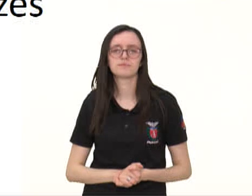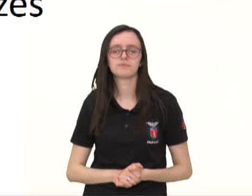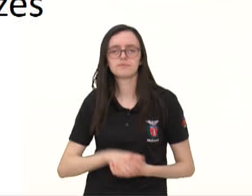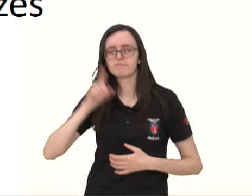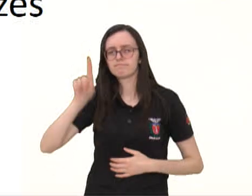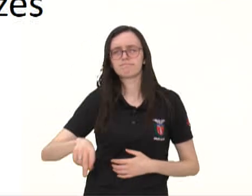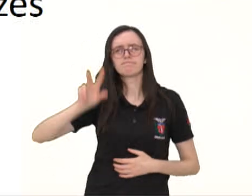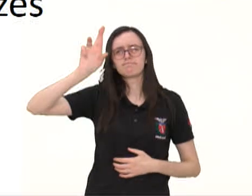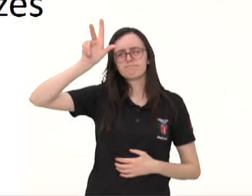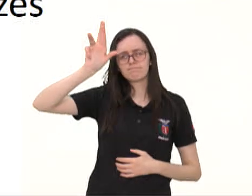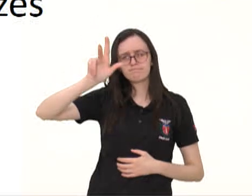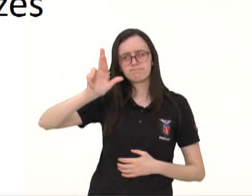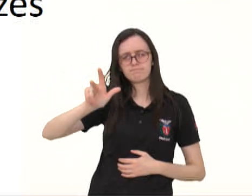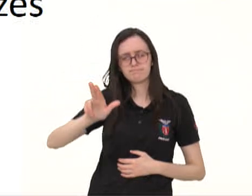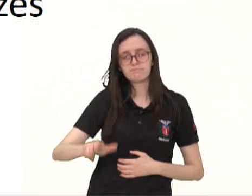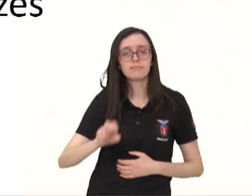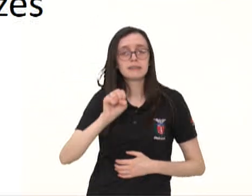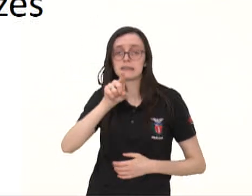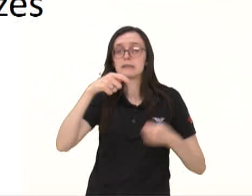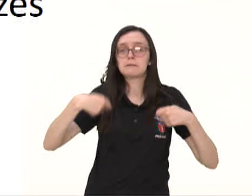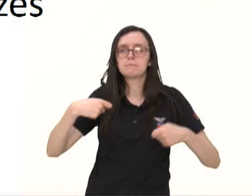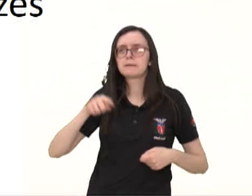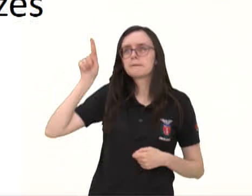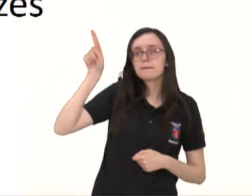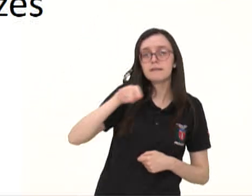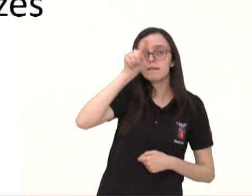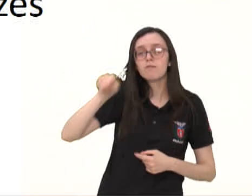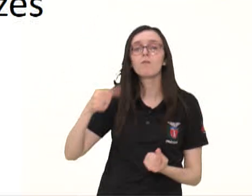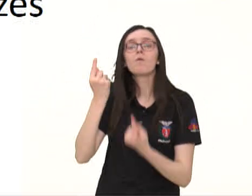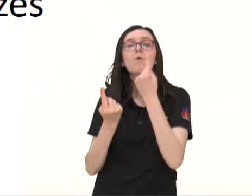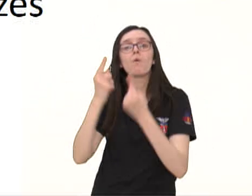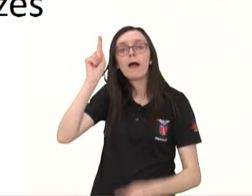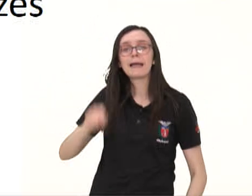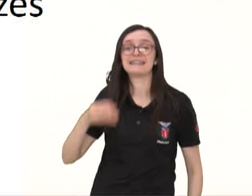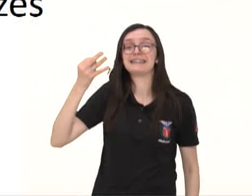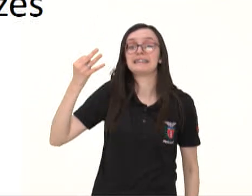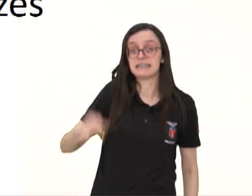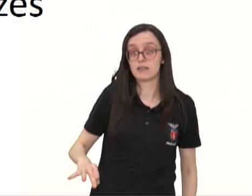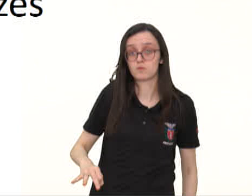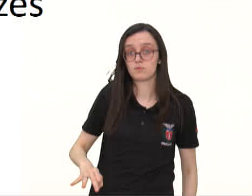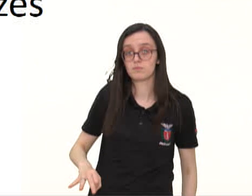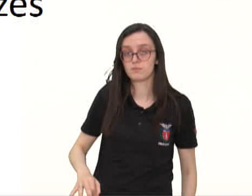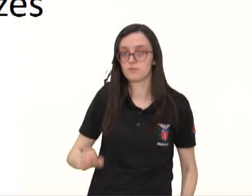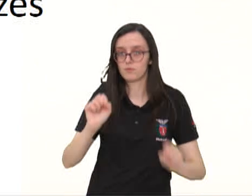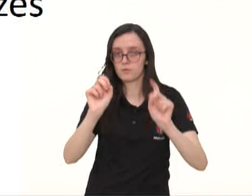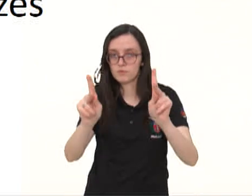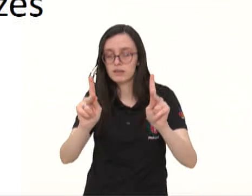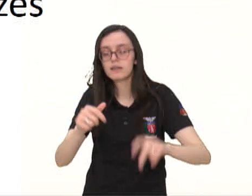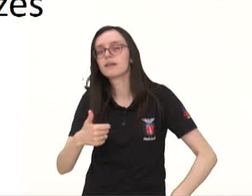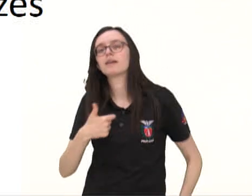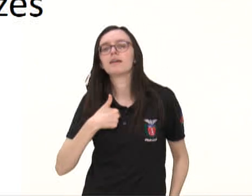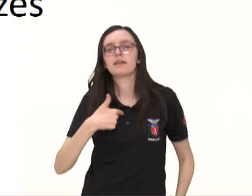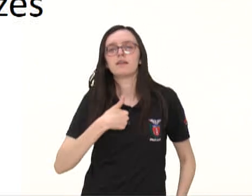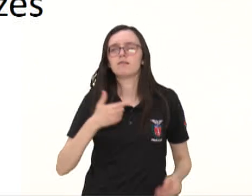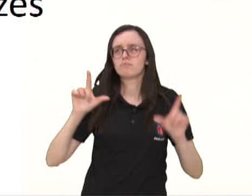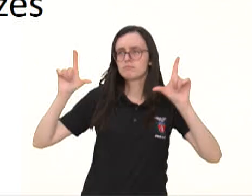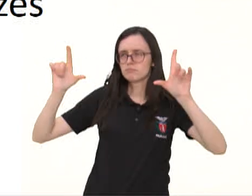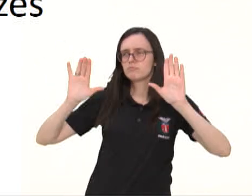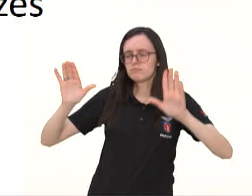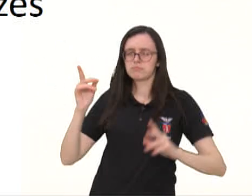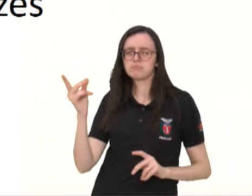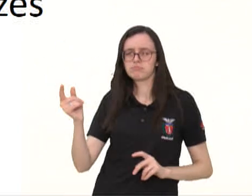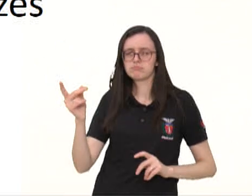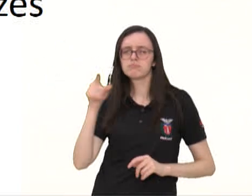São vários itens e você precisa assinalar a alternativa correta. Eu vou deixar na tela um